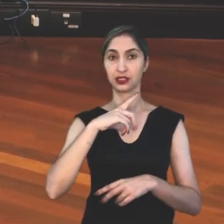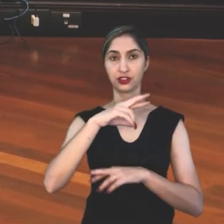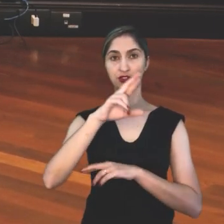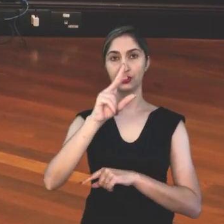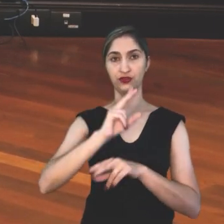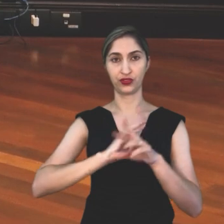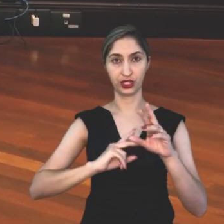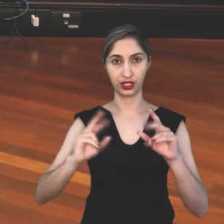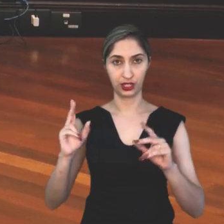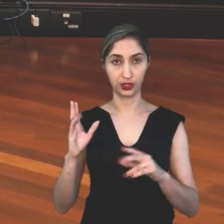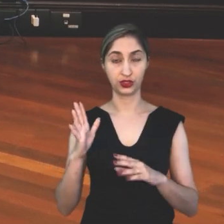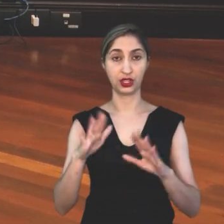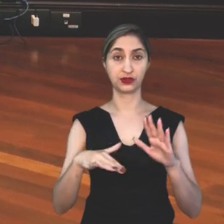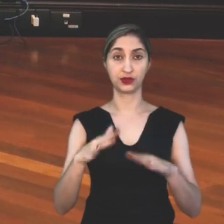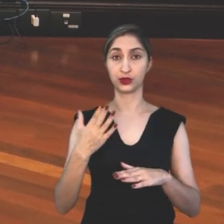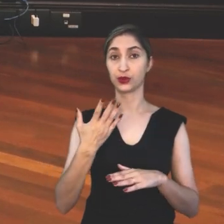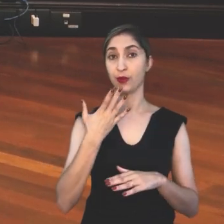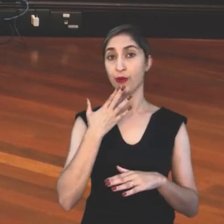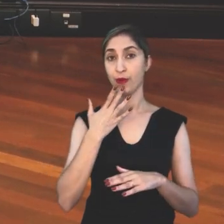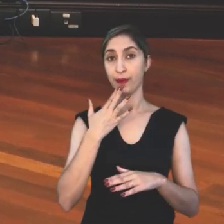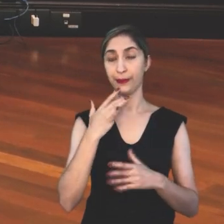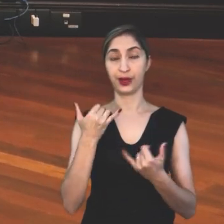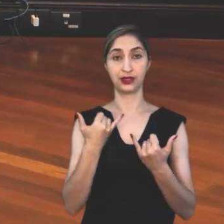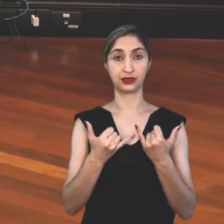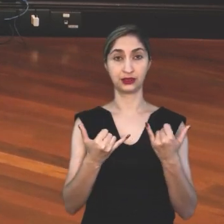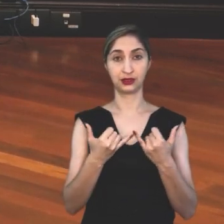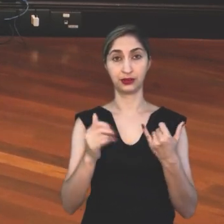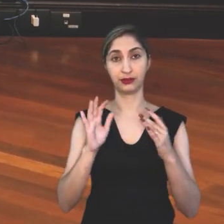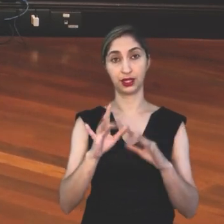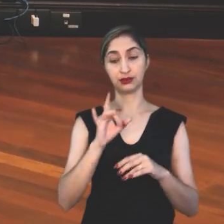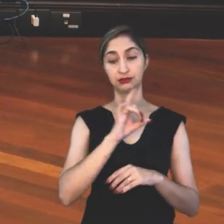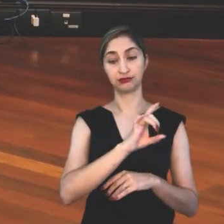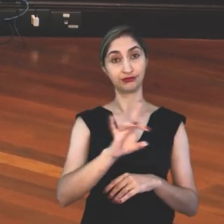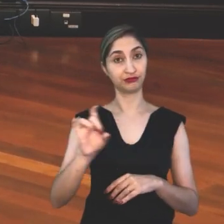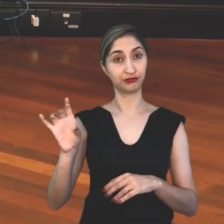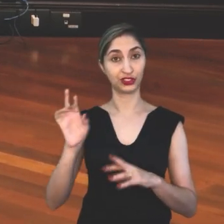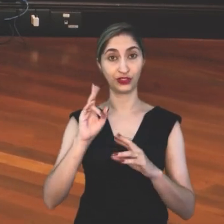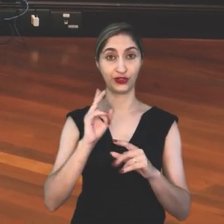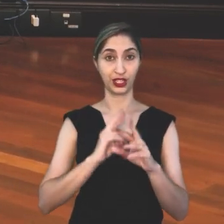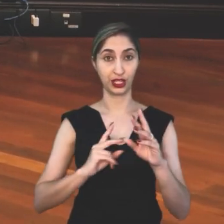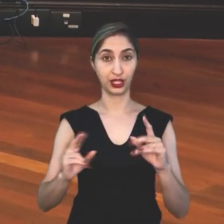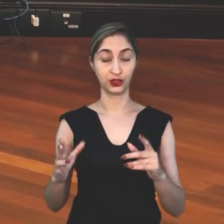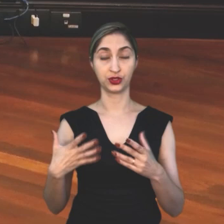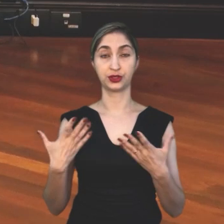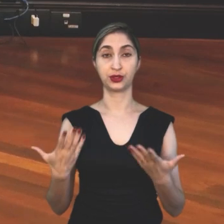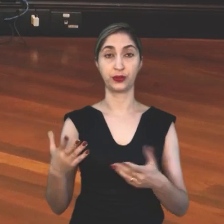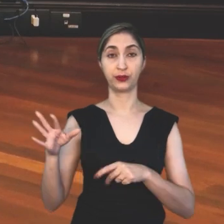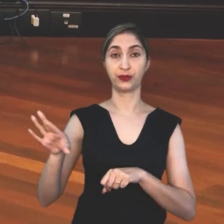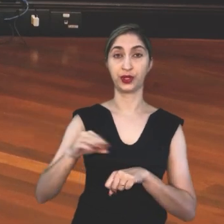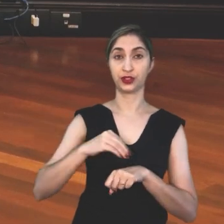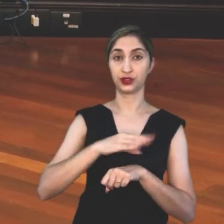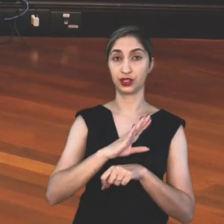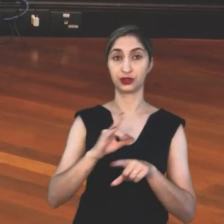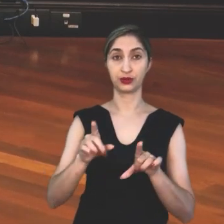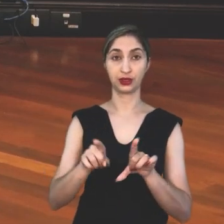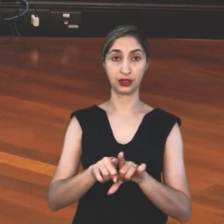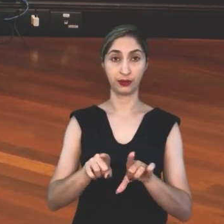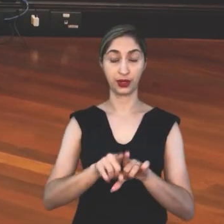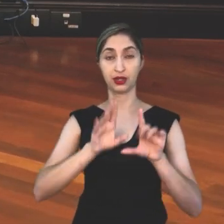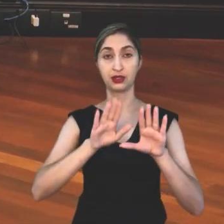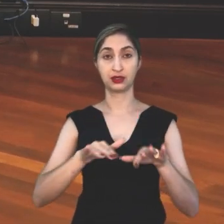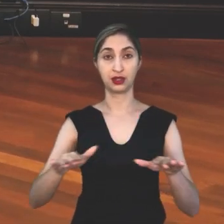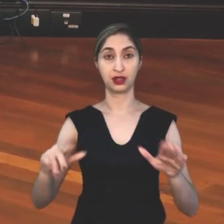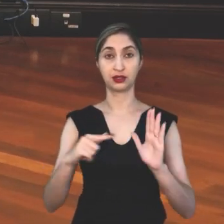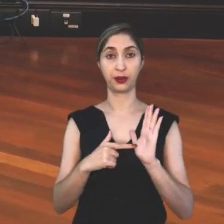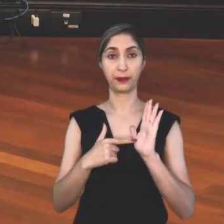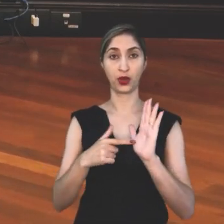máscara sai de um jeito, entendeu? As crianças vão produzir do jeito delas, e mesmo que sejam cores parecidas, cada máscara é uma máscara. Isso, e a partir